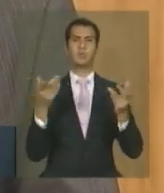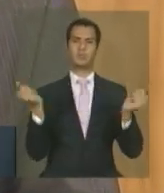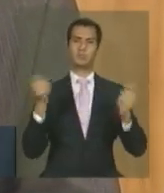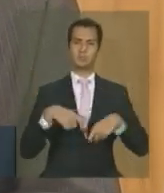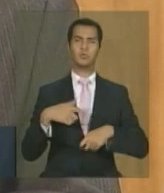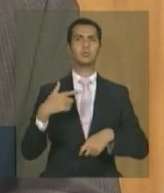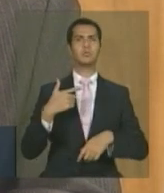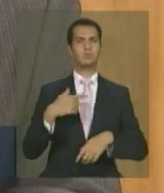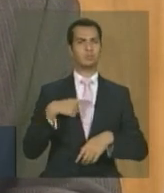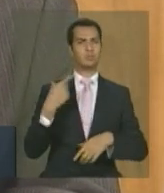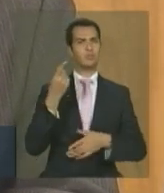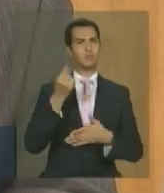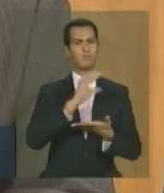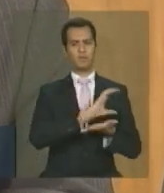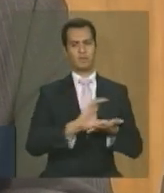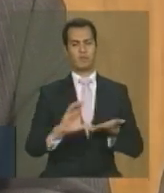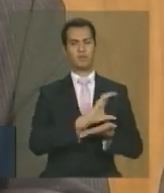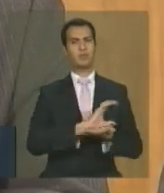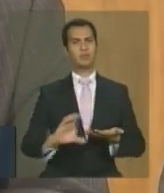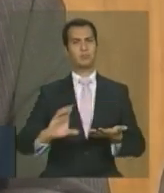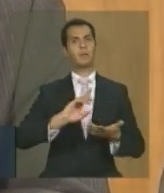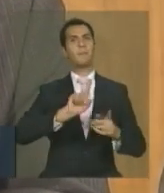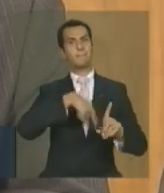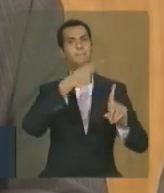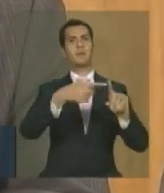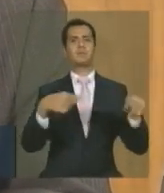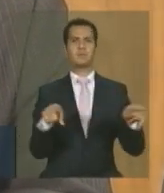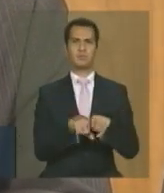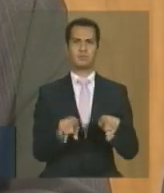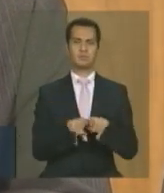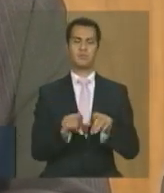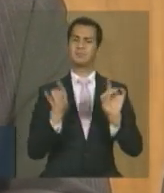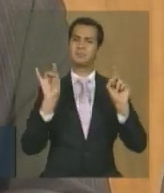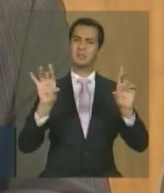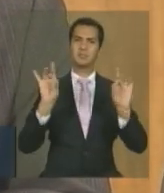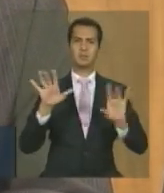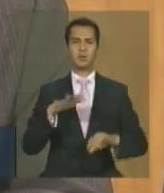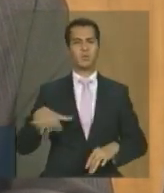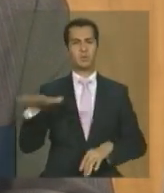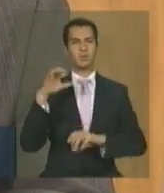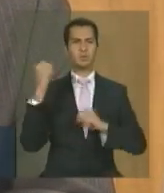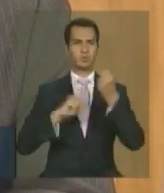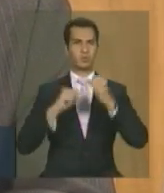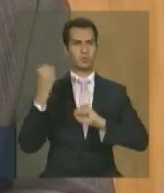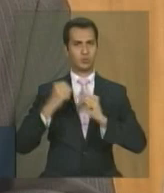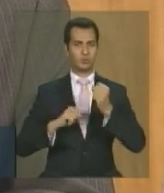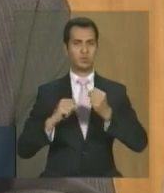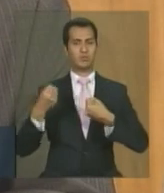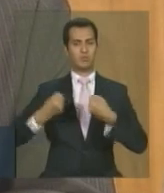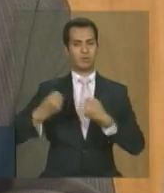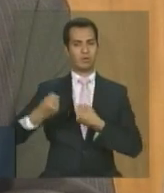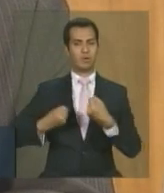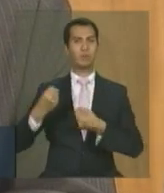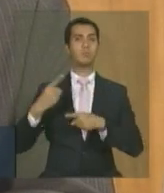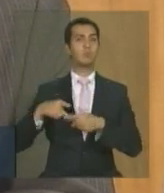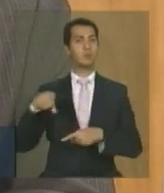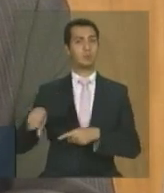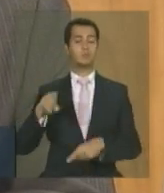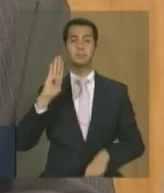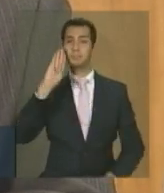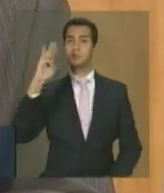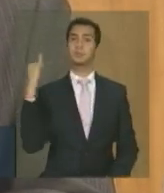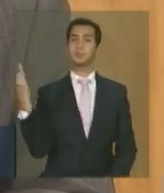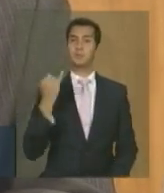investimentos estratégicos para o Brasil, em especial na indústria automotiva, que é a indústria que mais impacto tem na